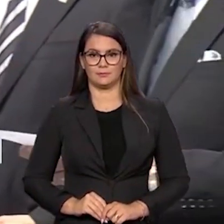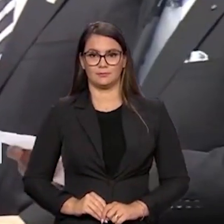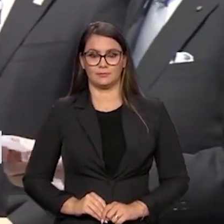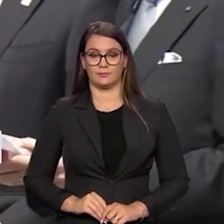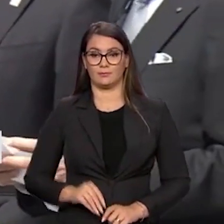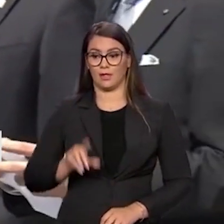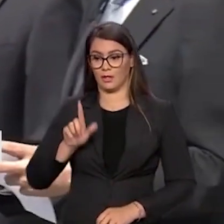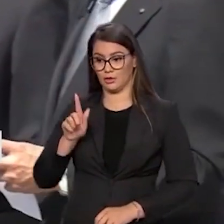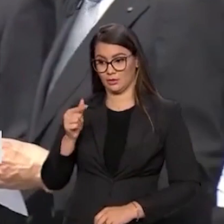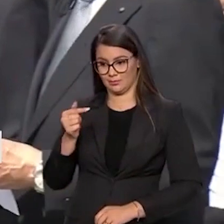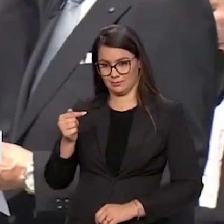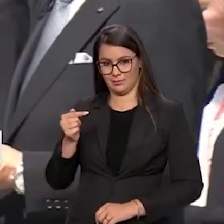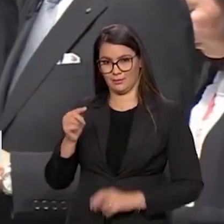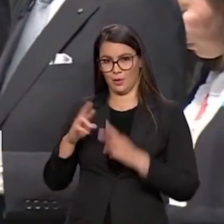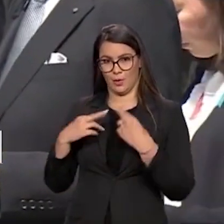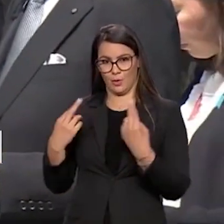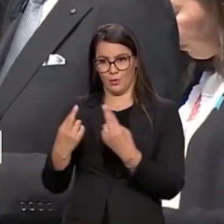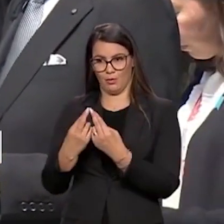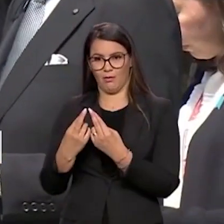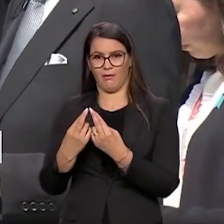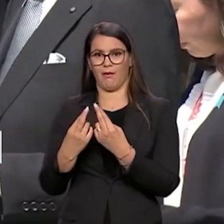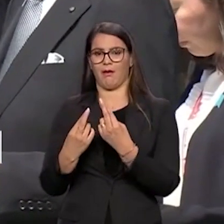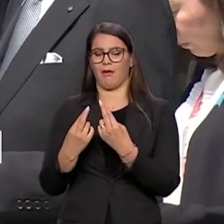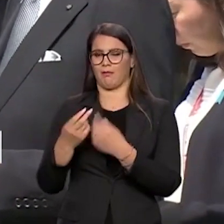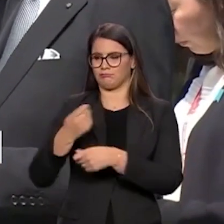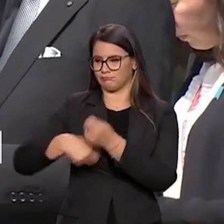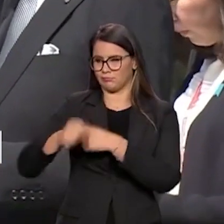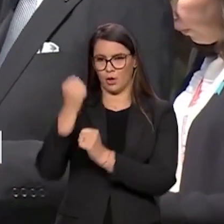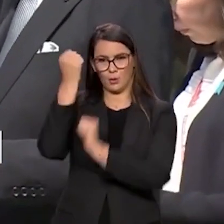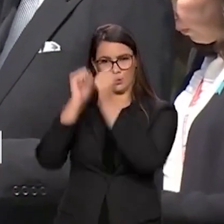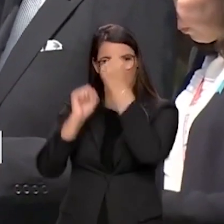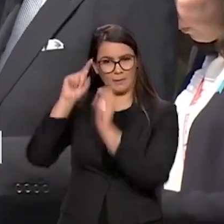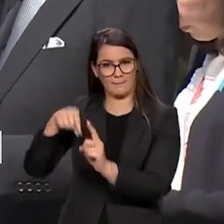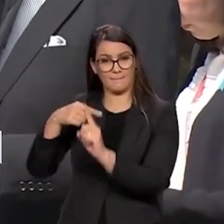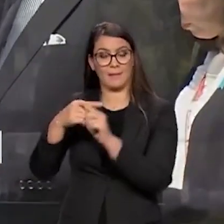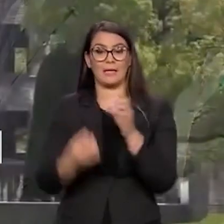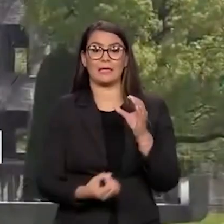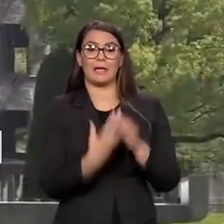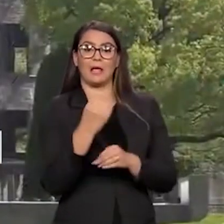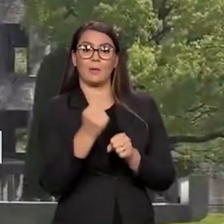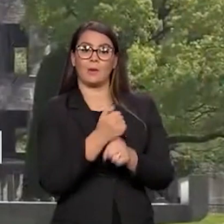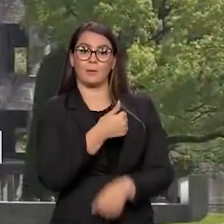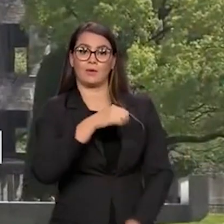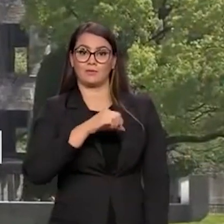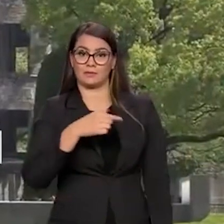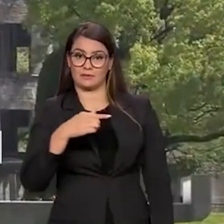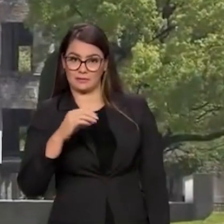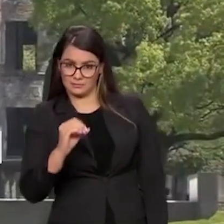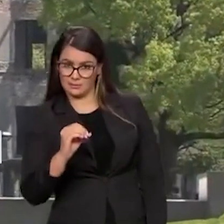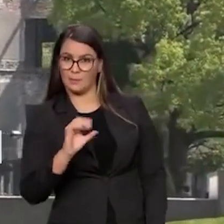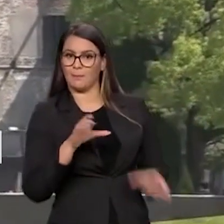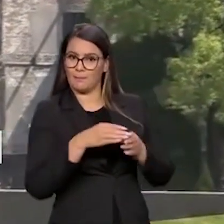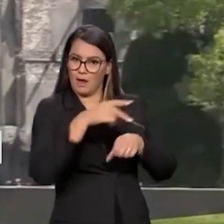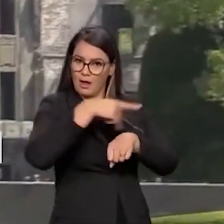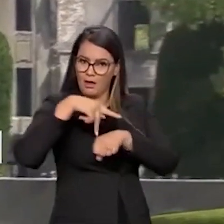O G7, esse grupo das sete economias mais industrializadas do mundo, foi formado na década de 70 pelas então sete maiores